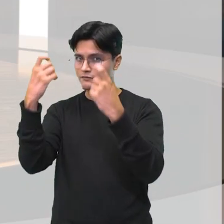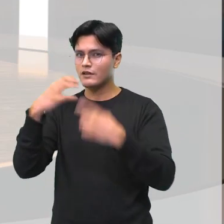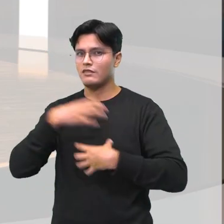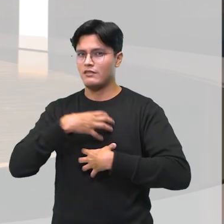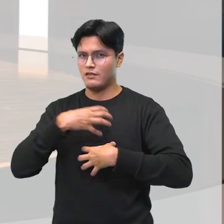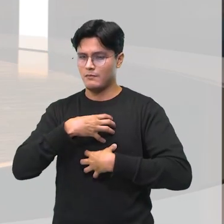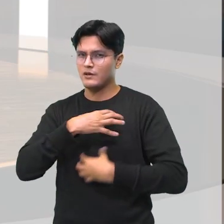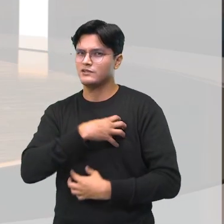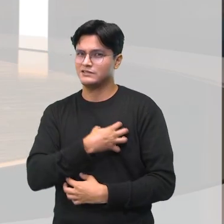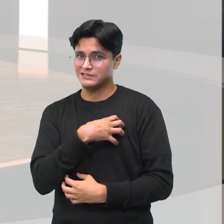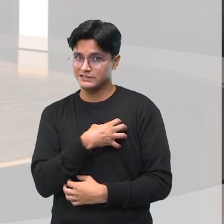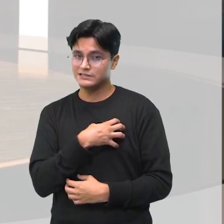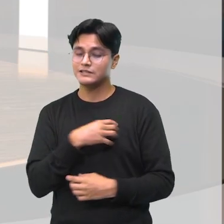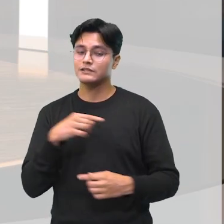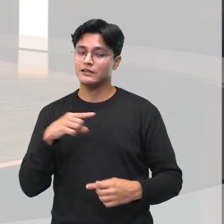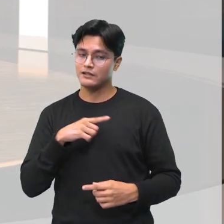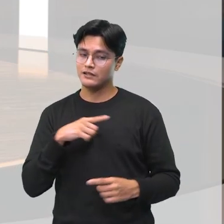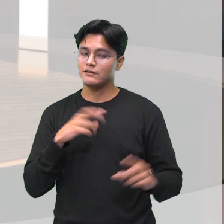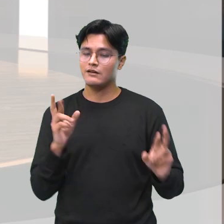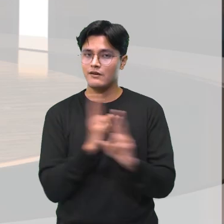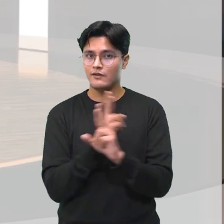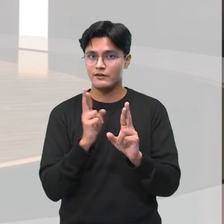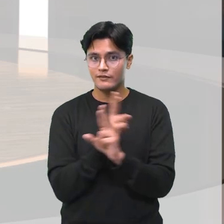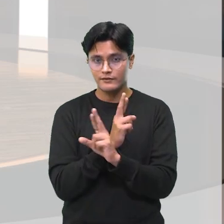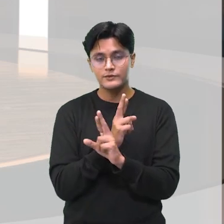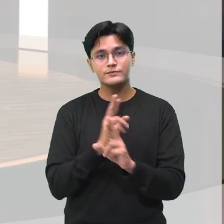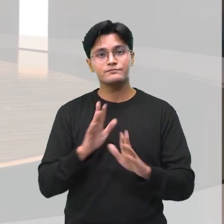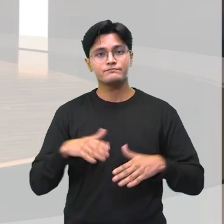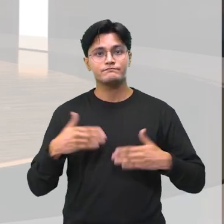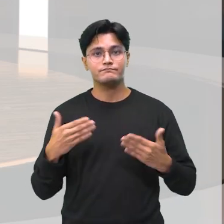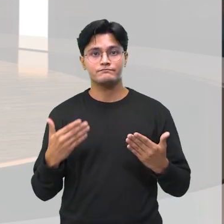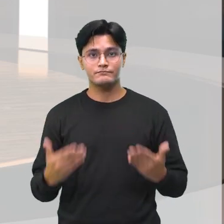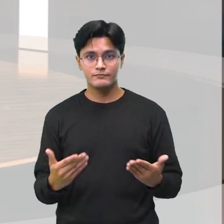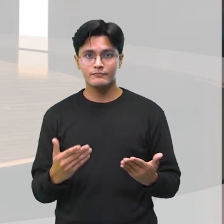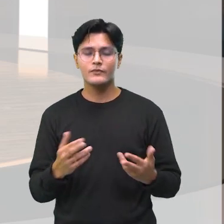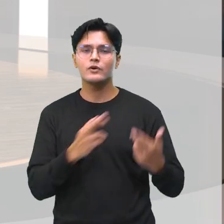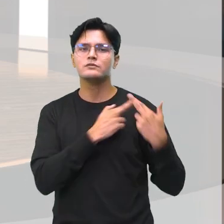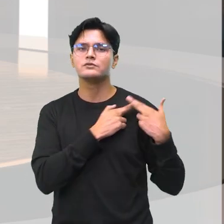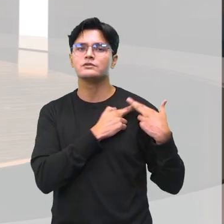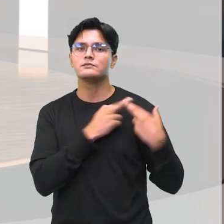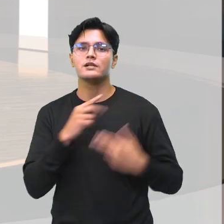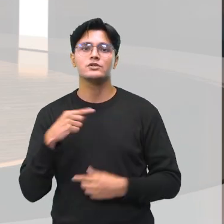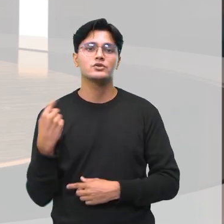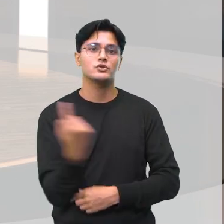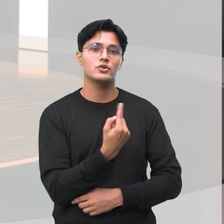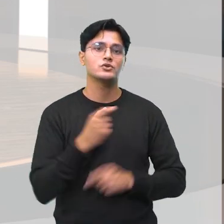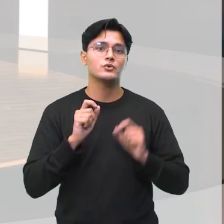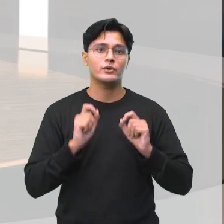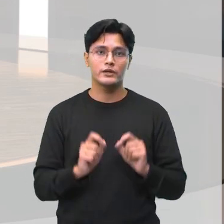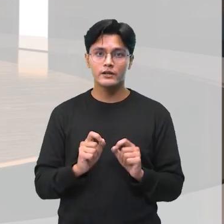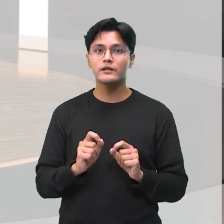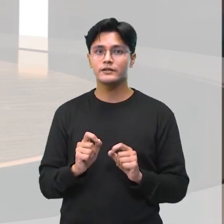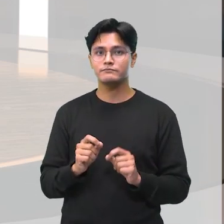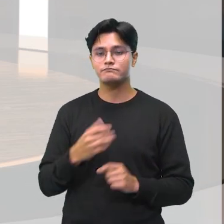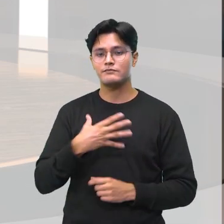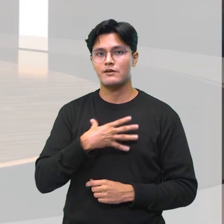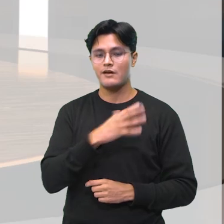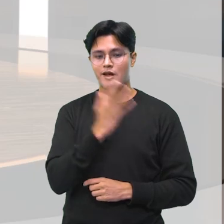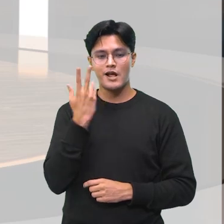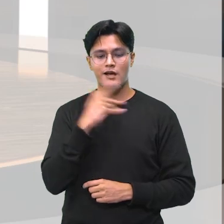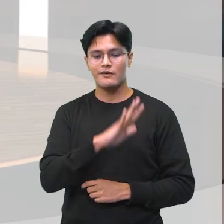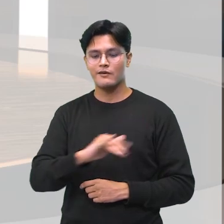raiva. Então a gente já pode ter uma noção. E aí é nossa responsabilidade, certo? De proteger as nossas